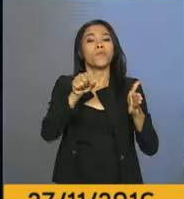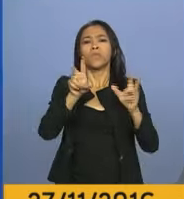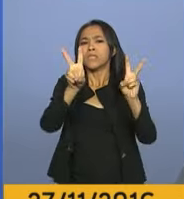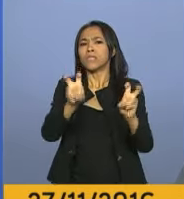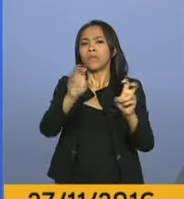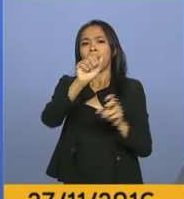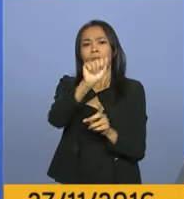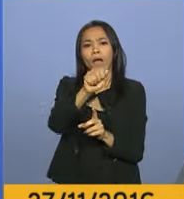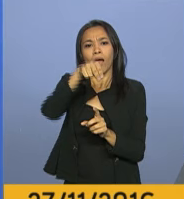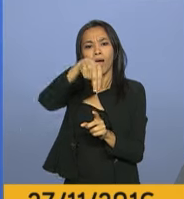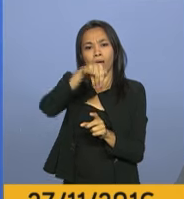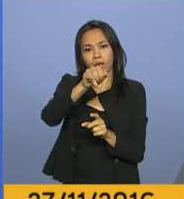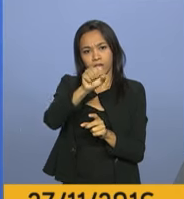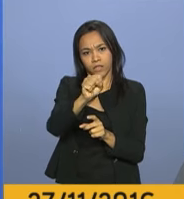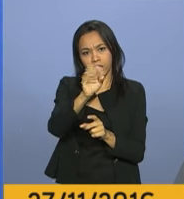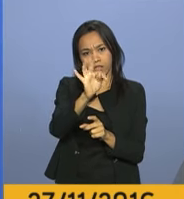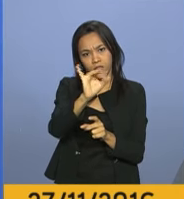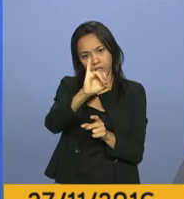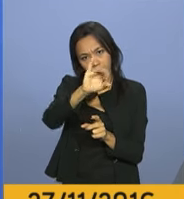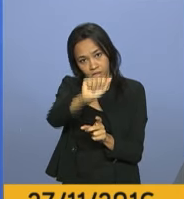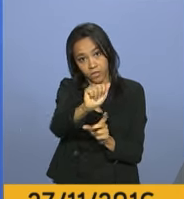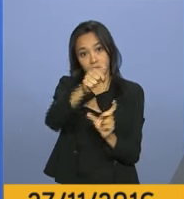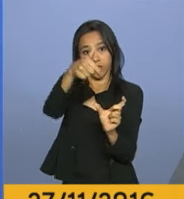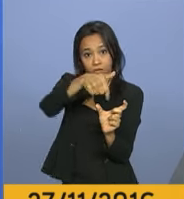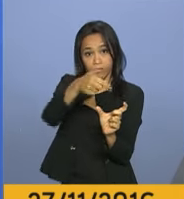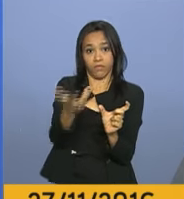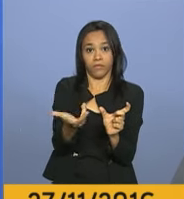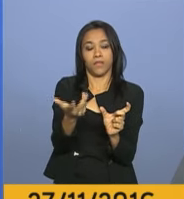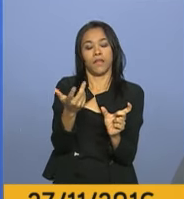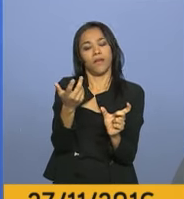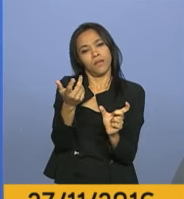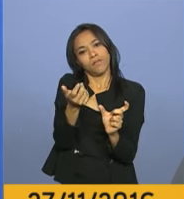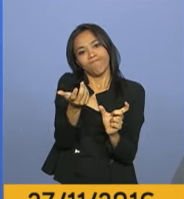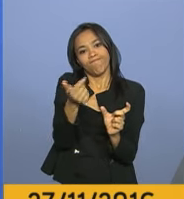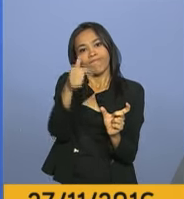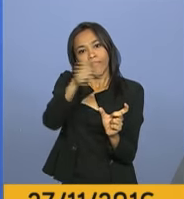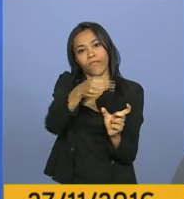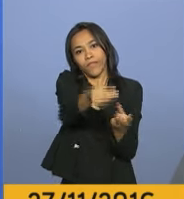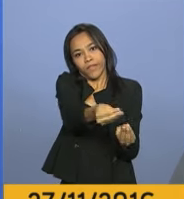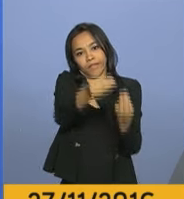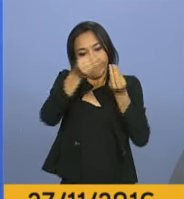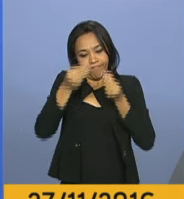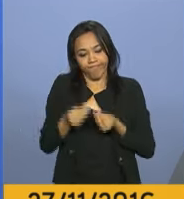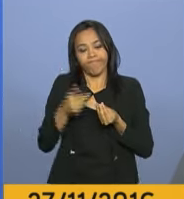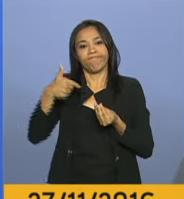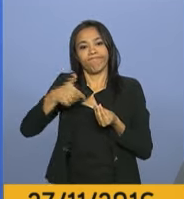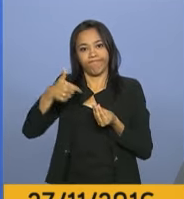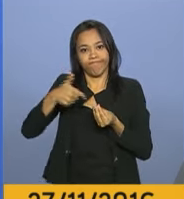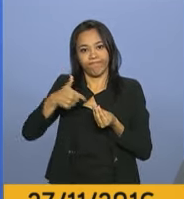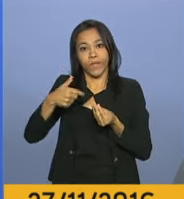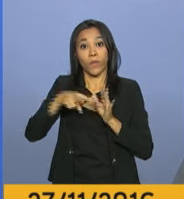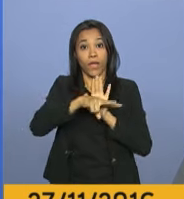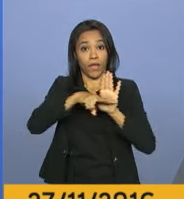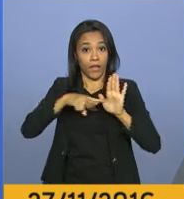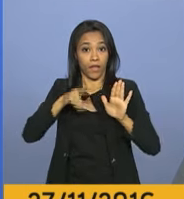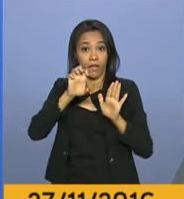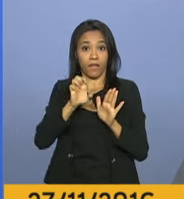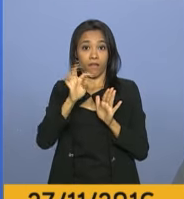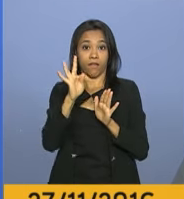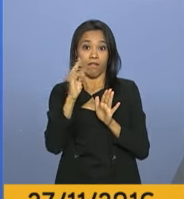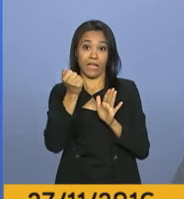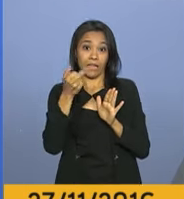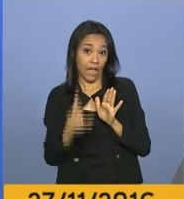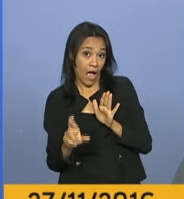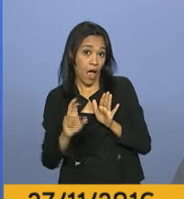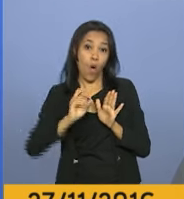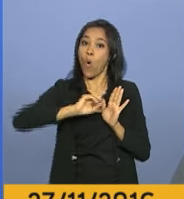num dado momento, viria naturalmente para a Presidência da República. Vetar ou